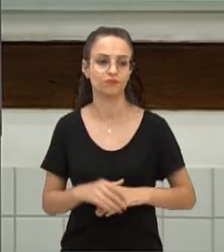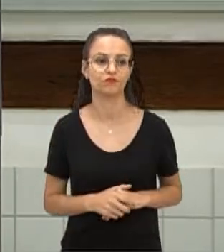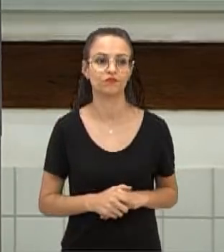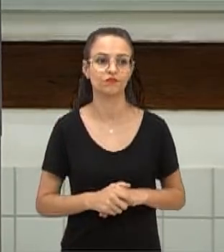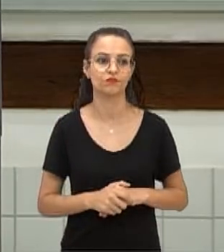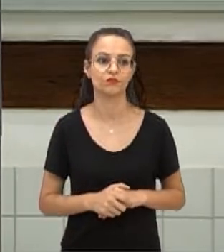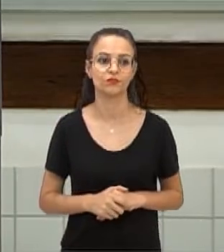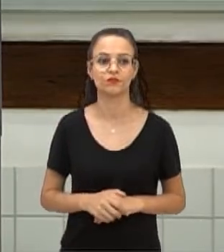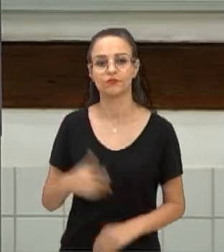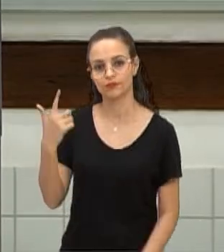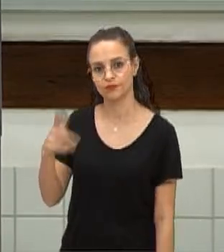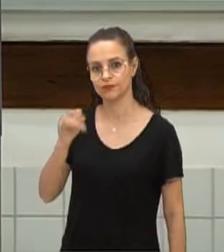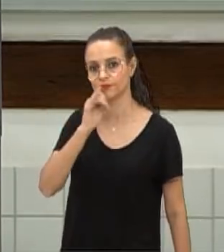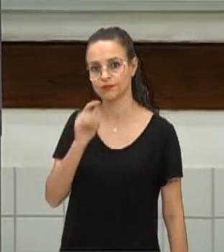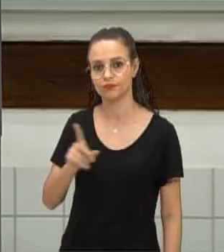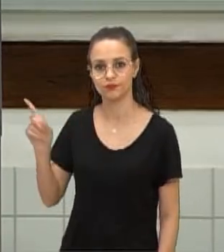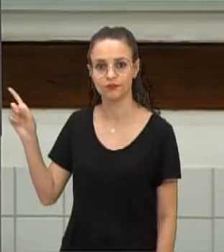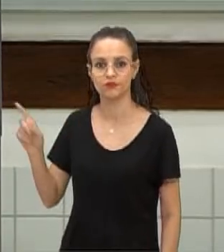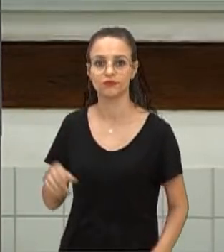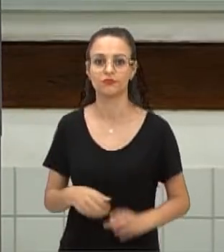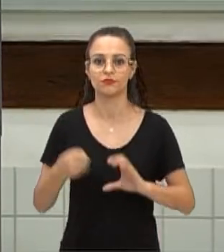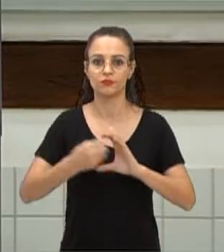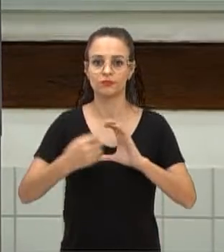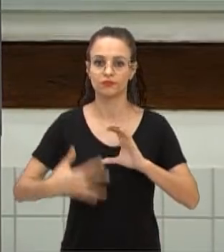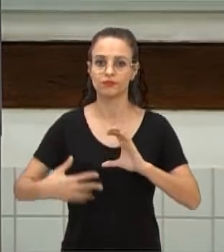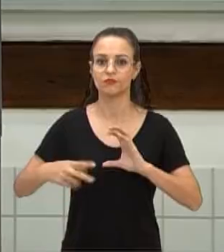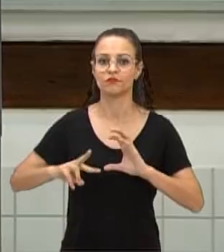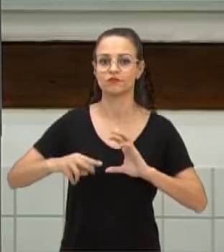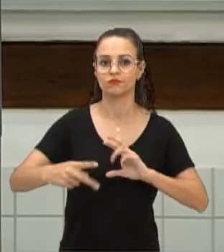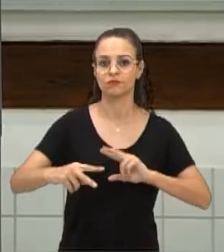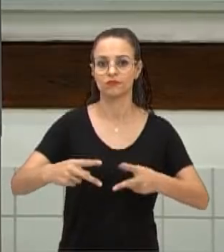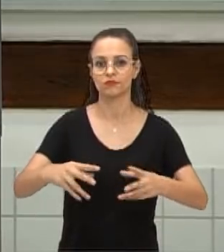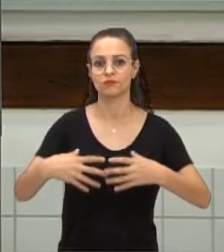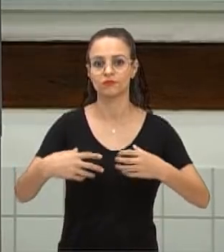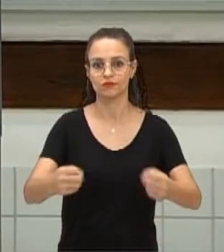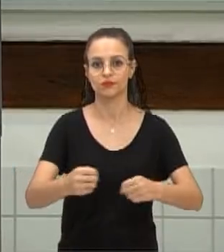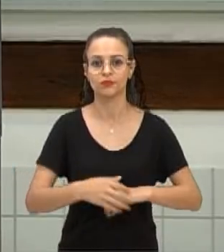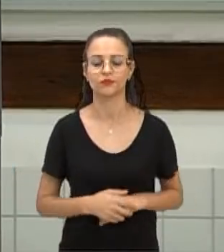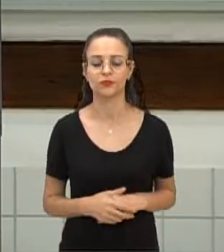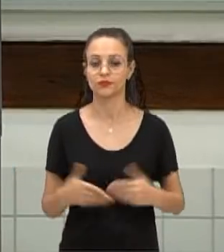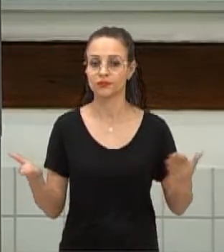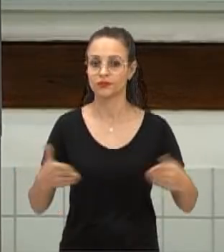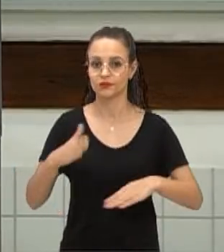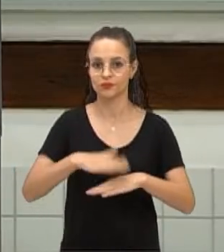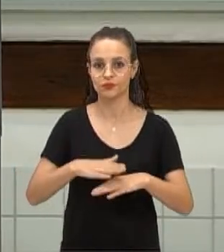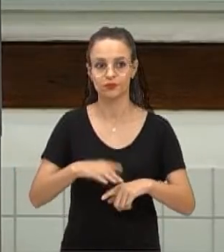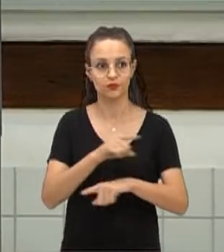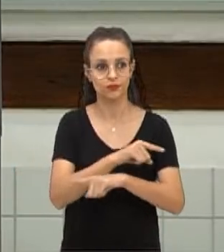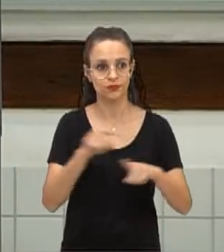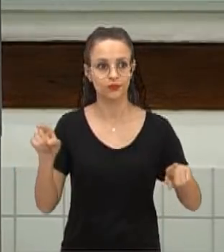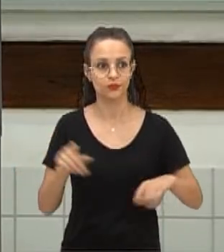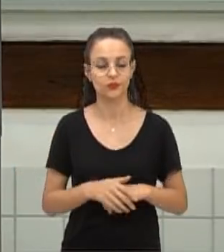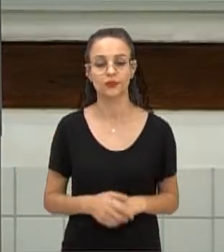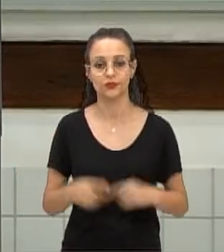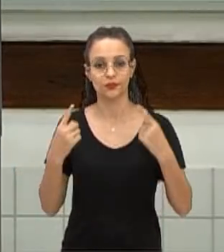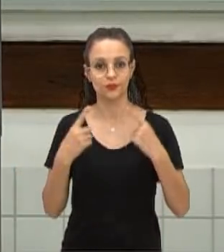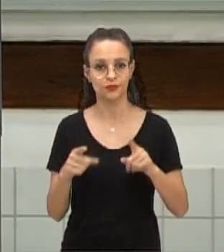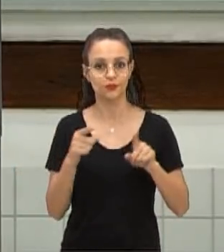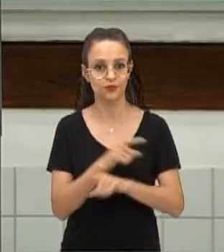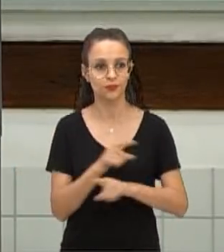certo? Aqui, mais uma vez, a lei dos caracteres adquiridos. Agora é com vocês, gente. Eu vou fazer um